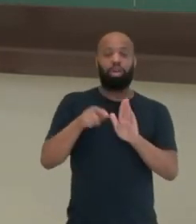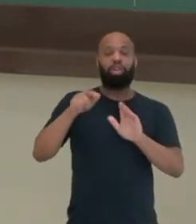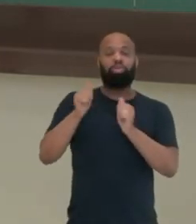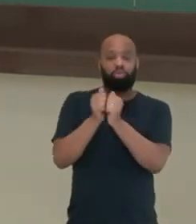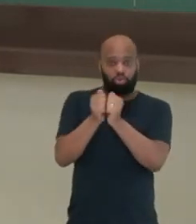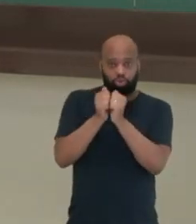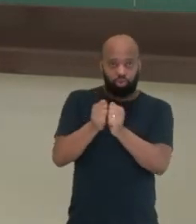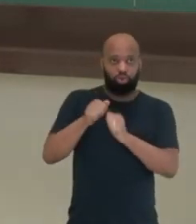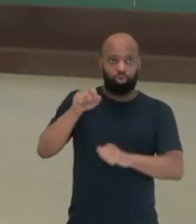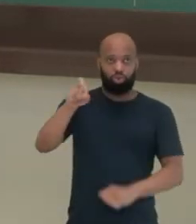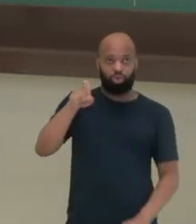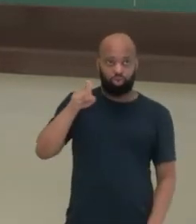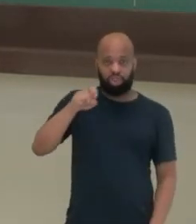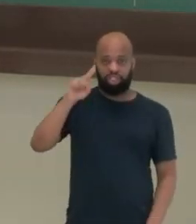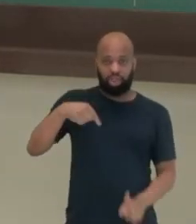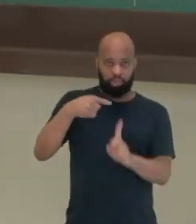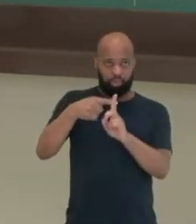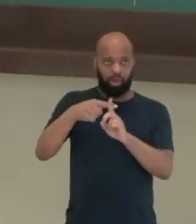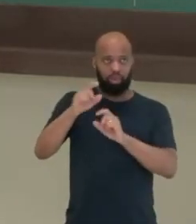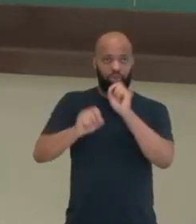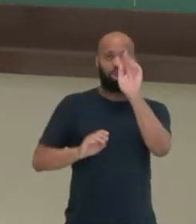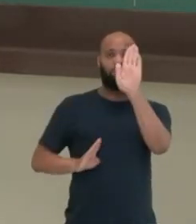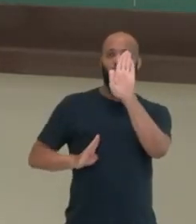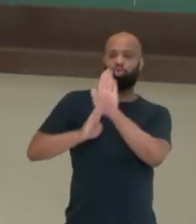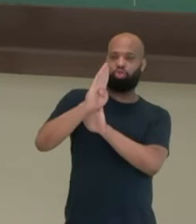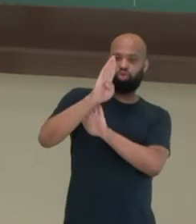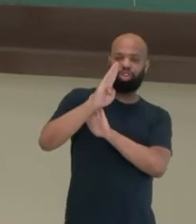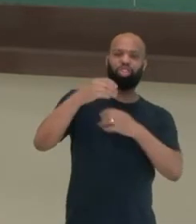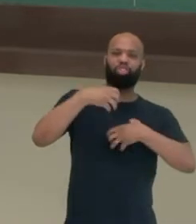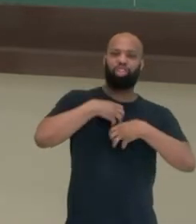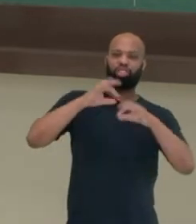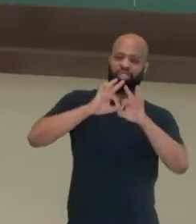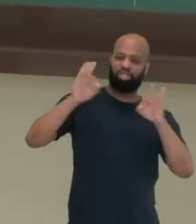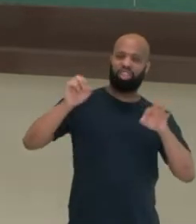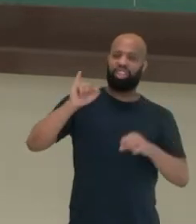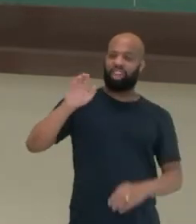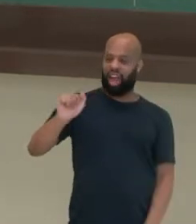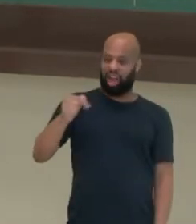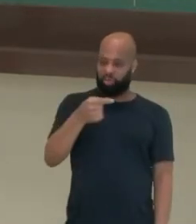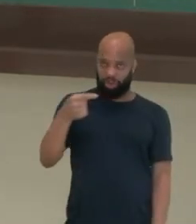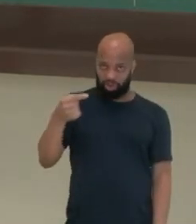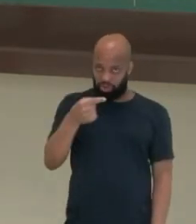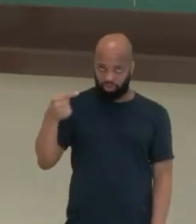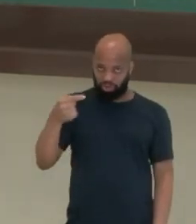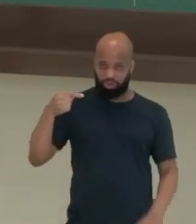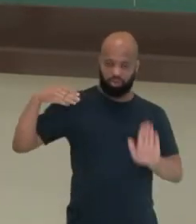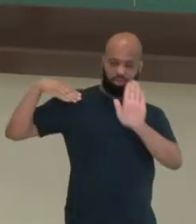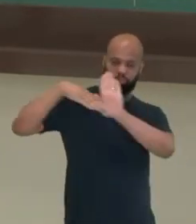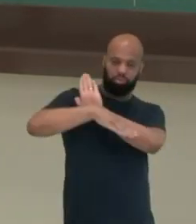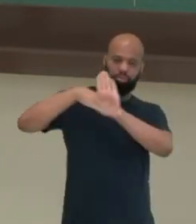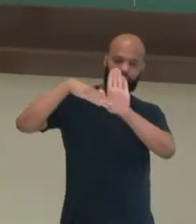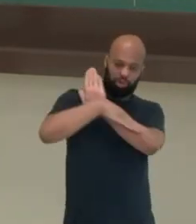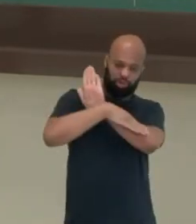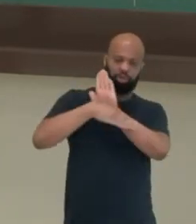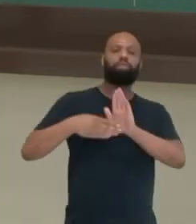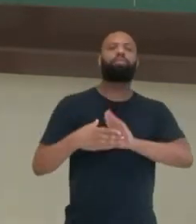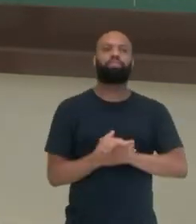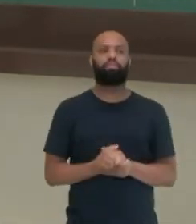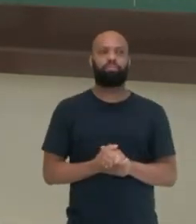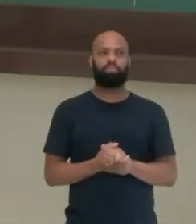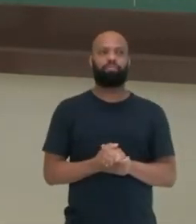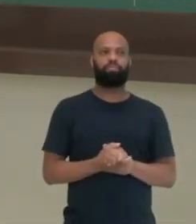for positivo, vai ser uma reta crescente. Se o a for negativo, vai ser uma reta